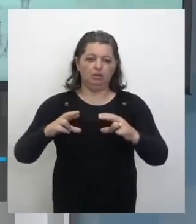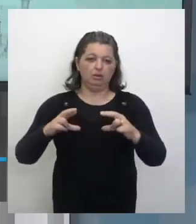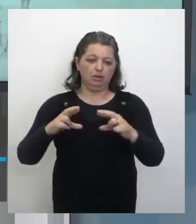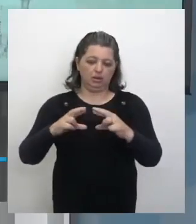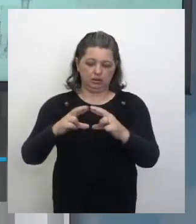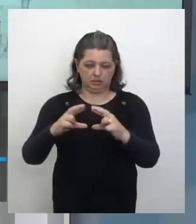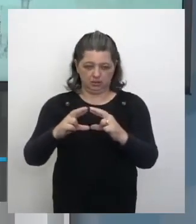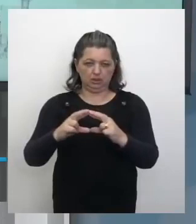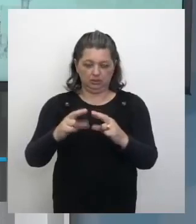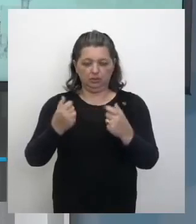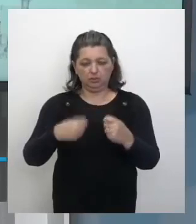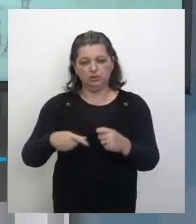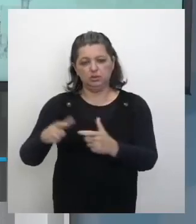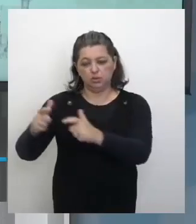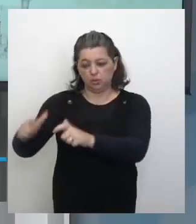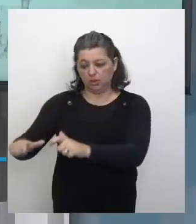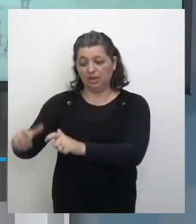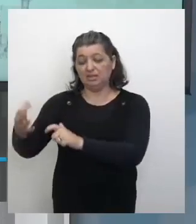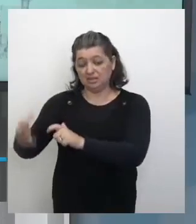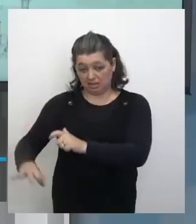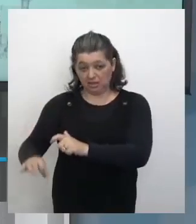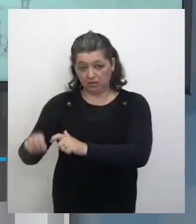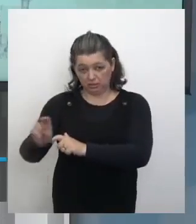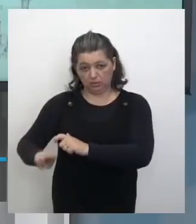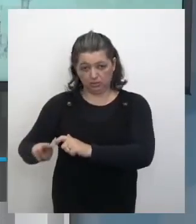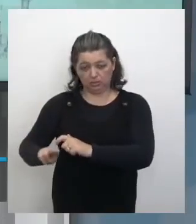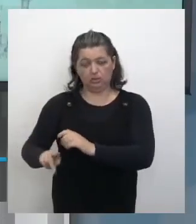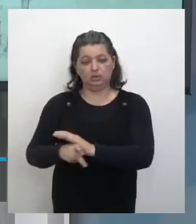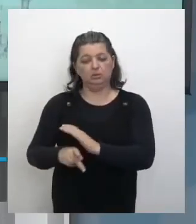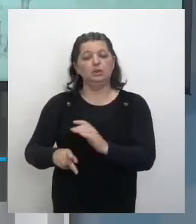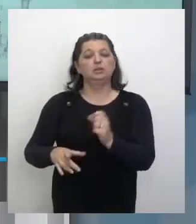local adequado, para a segurança das pessoas que